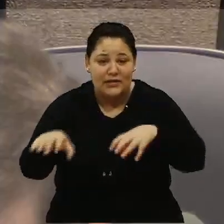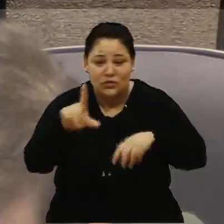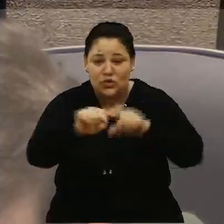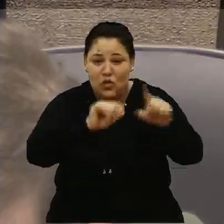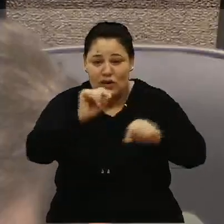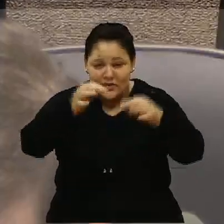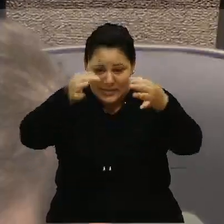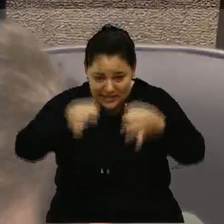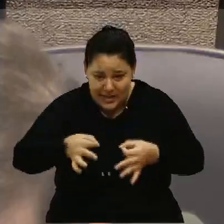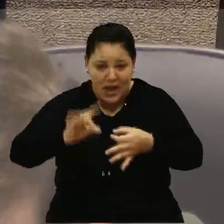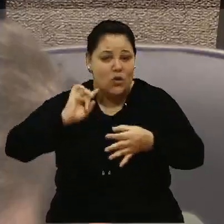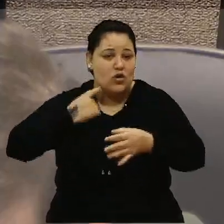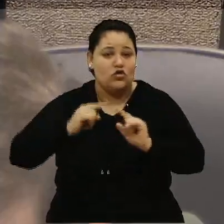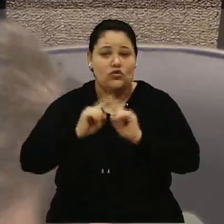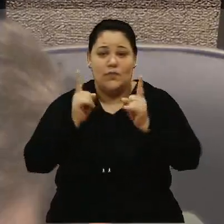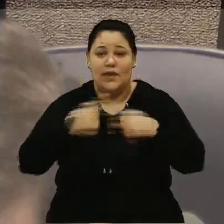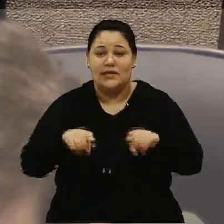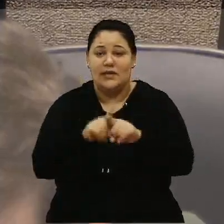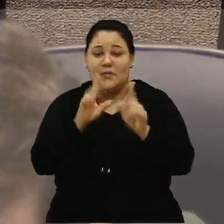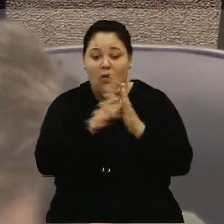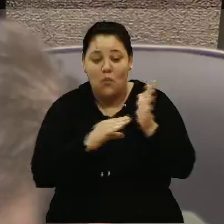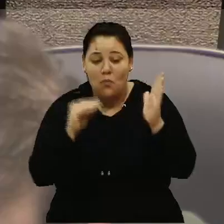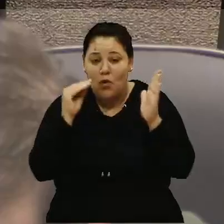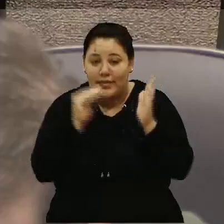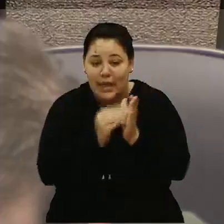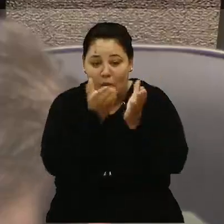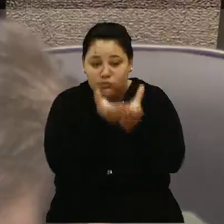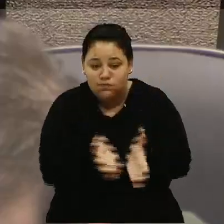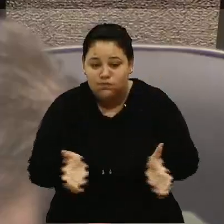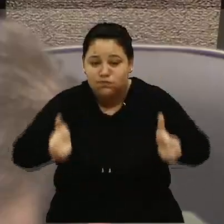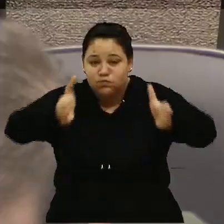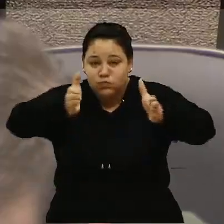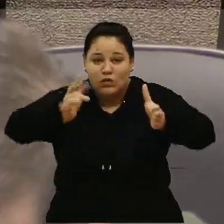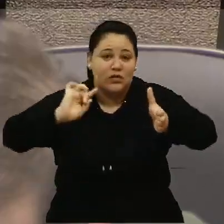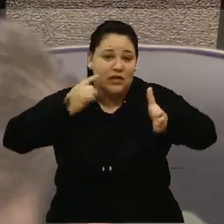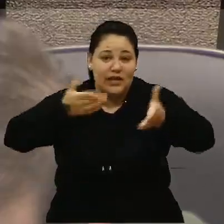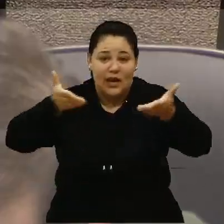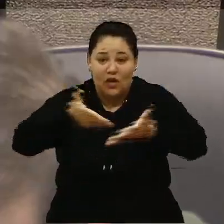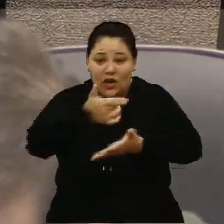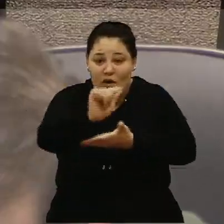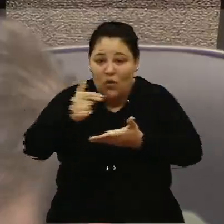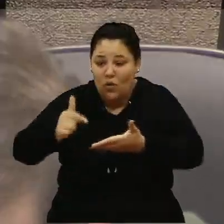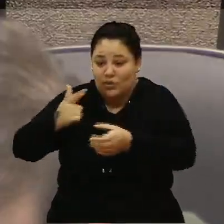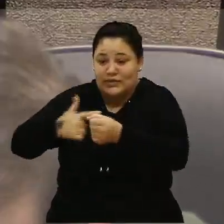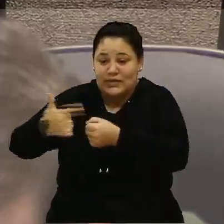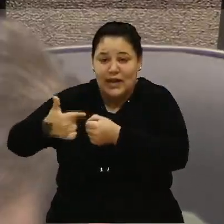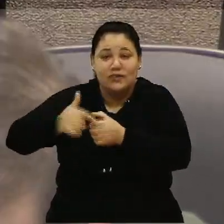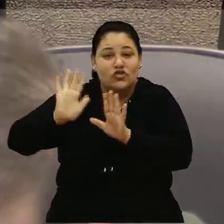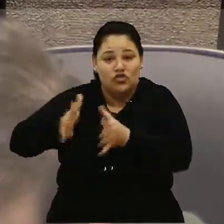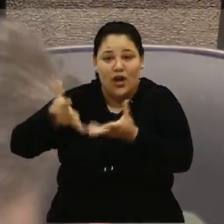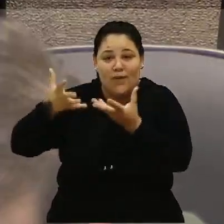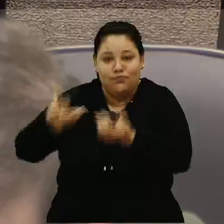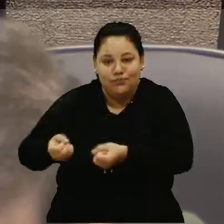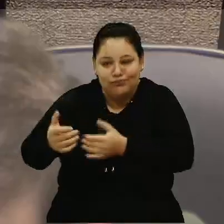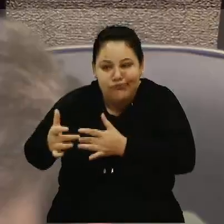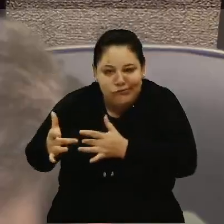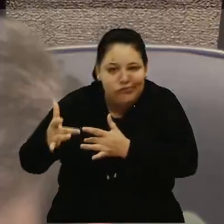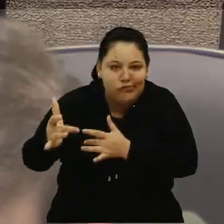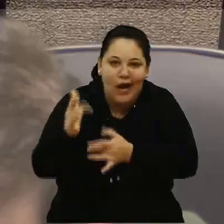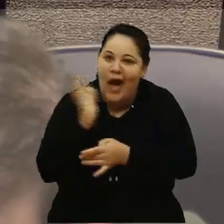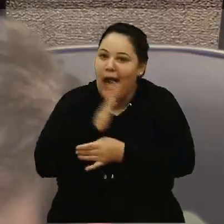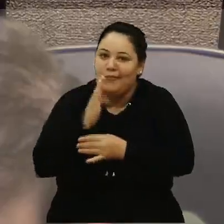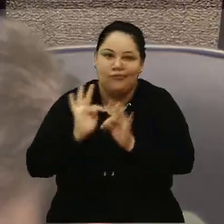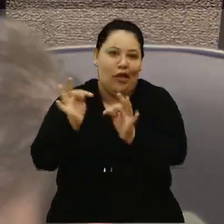questão dos lixos, mas também o modelo de container, que agora outras cidades já estão há anos-luz da gente, e a gente